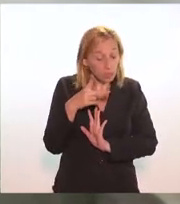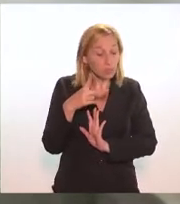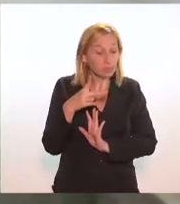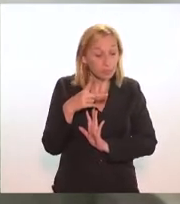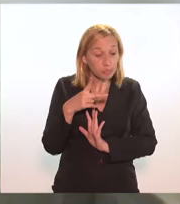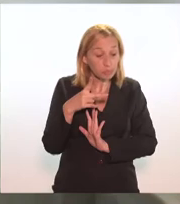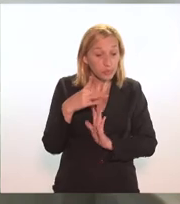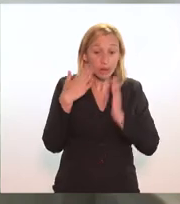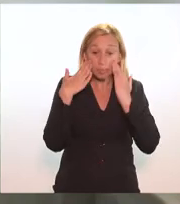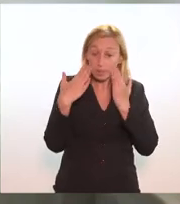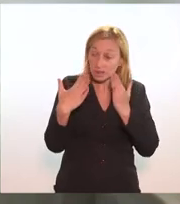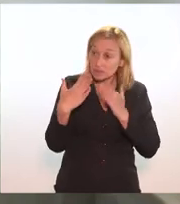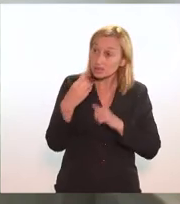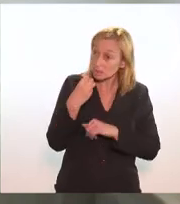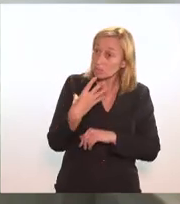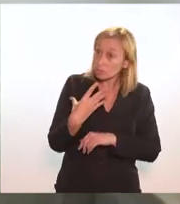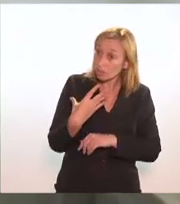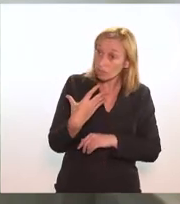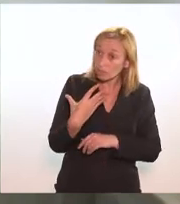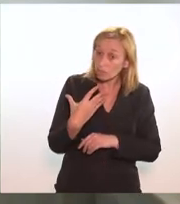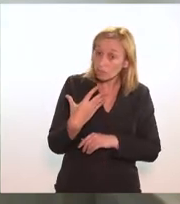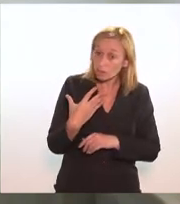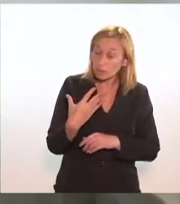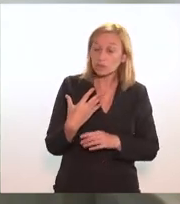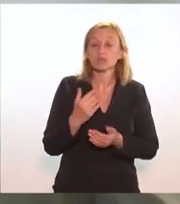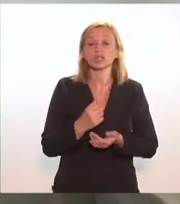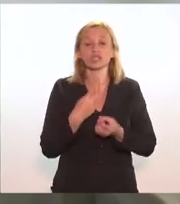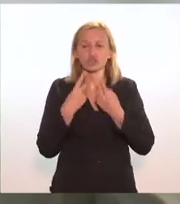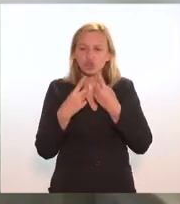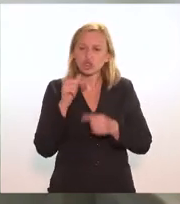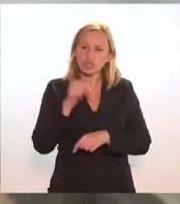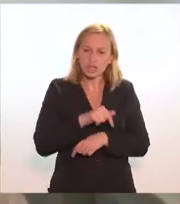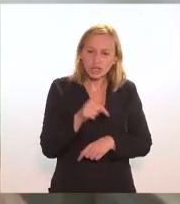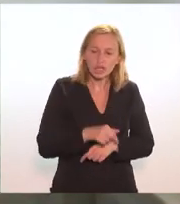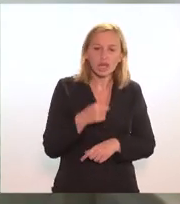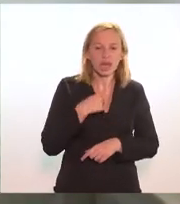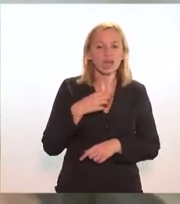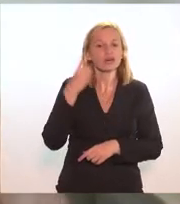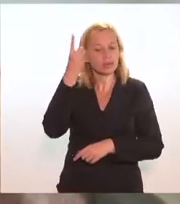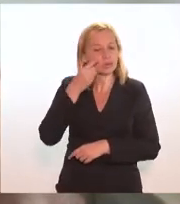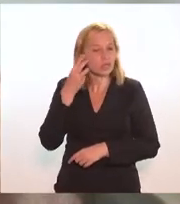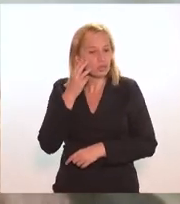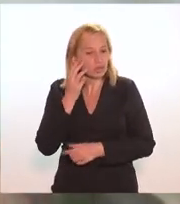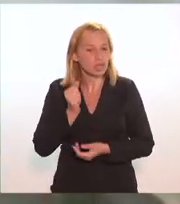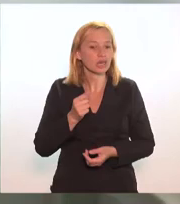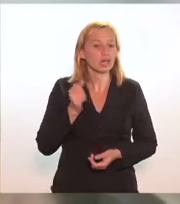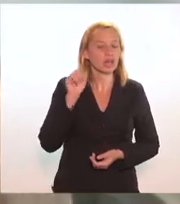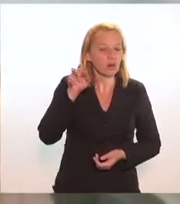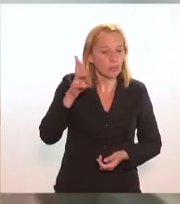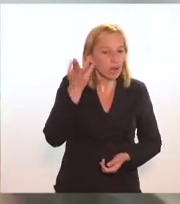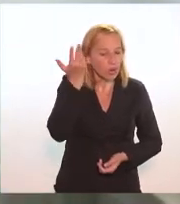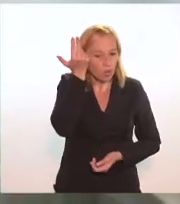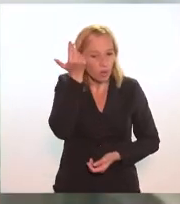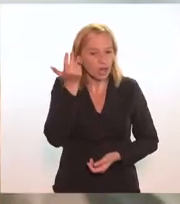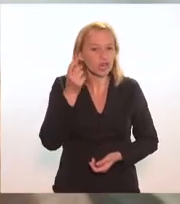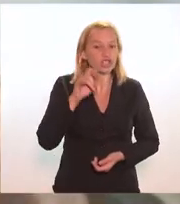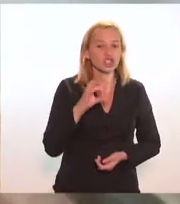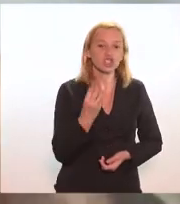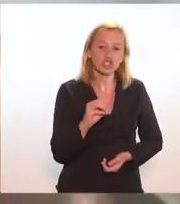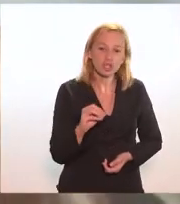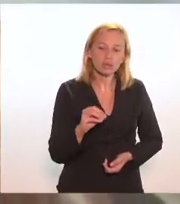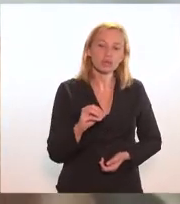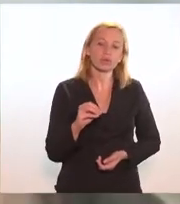sua apresentação é precisa com o que a gente tem discutido aqui, eu, deputado Valdec, Eliomar Coelho, Chico